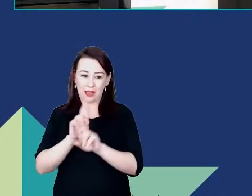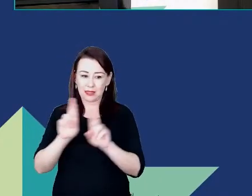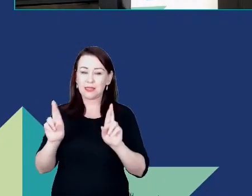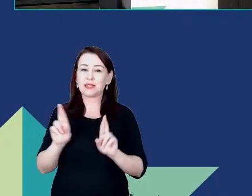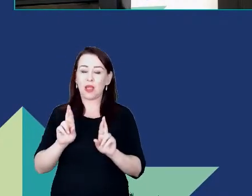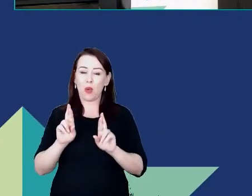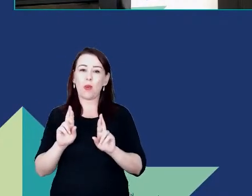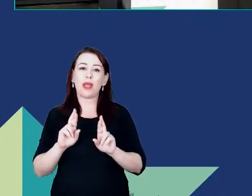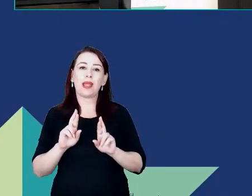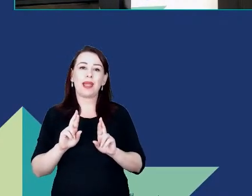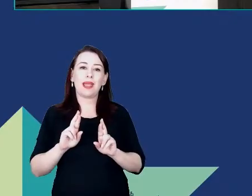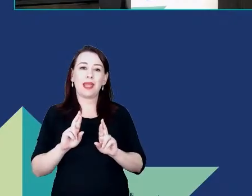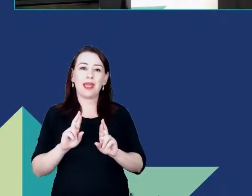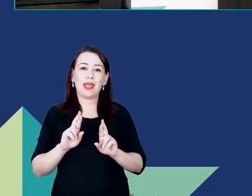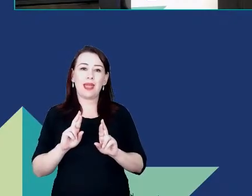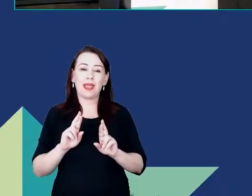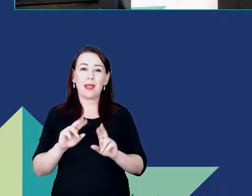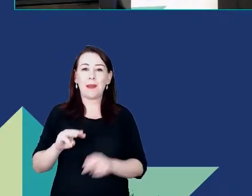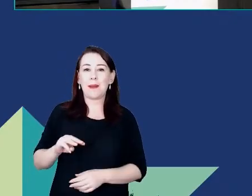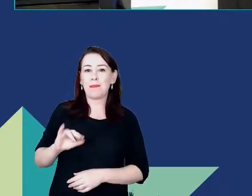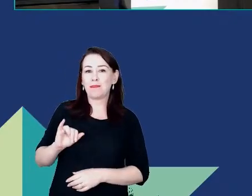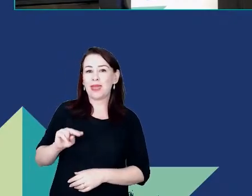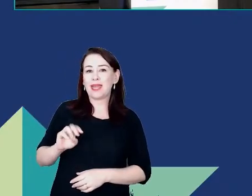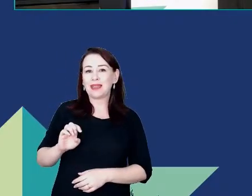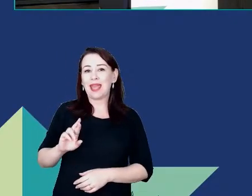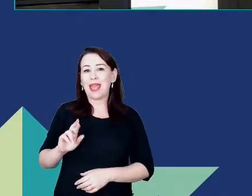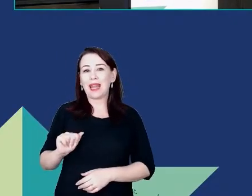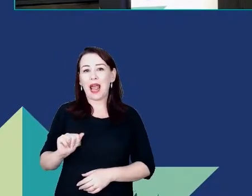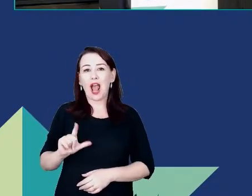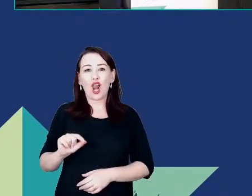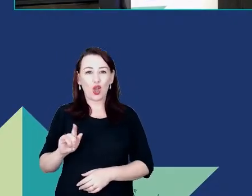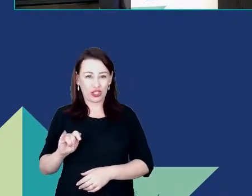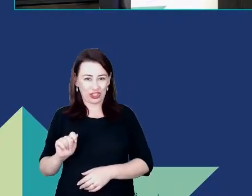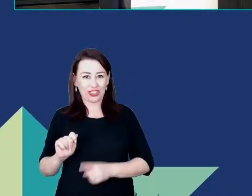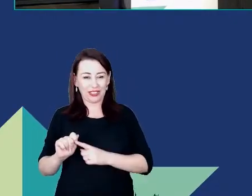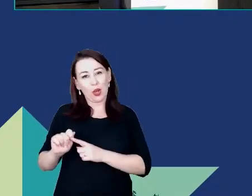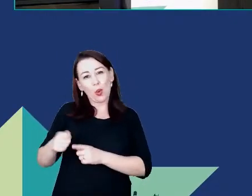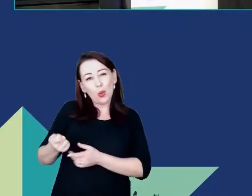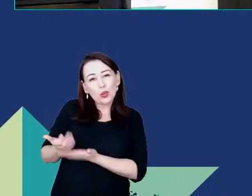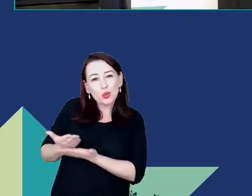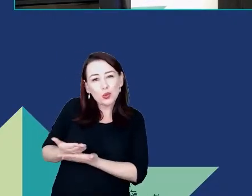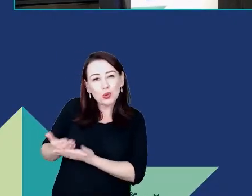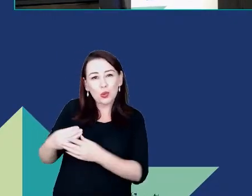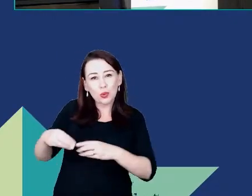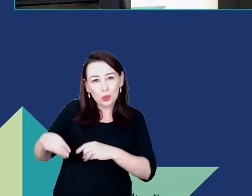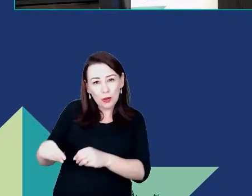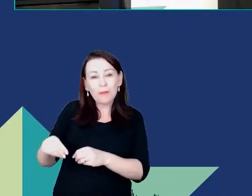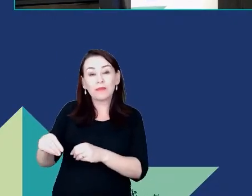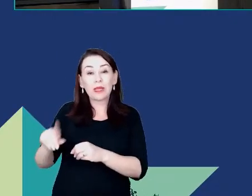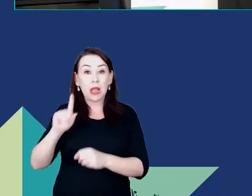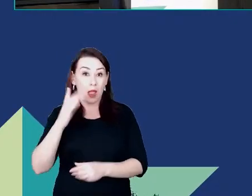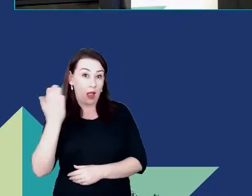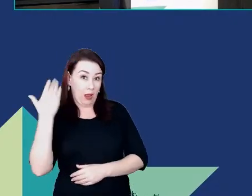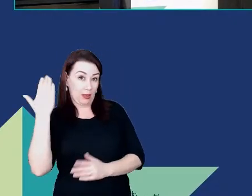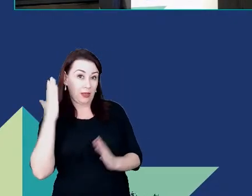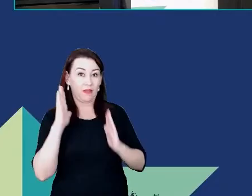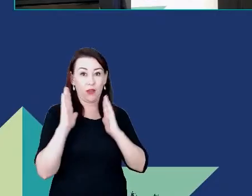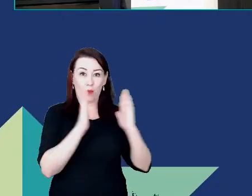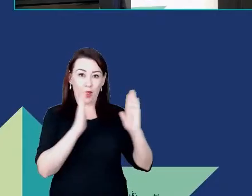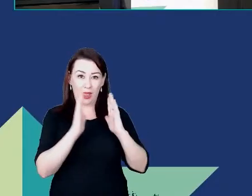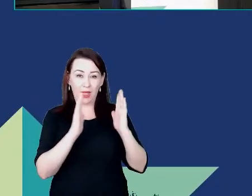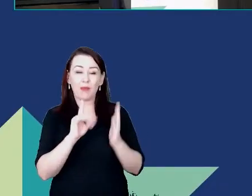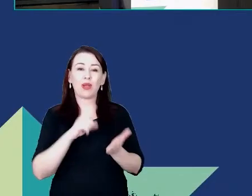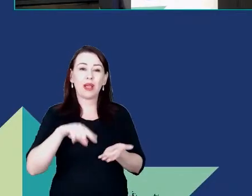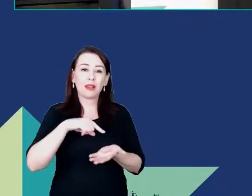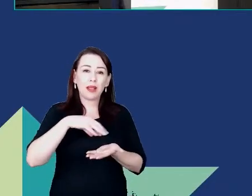com a mineralogia, com o processo, né? Em determinado momento, a gente tinha uma granulometria não estava